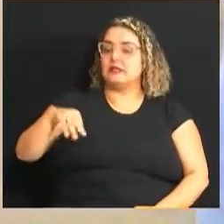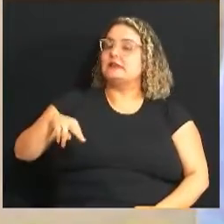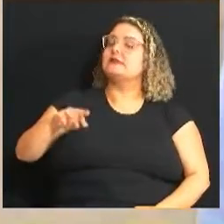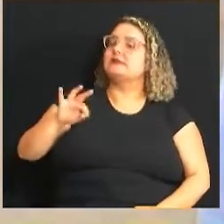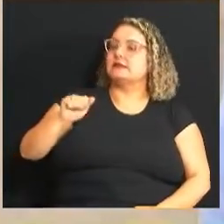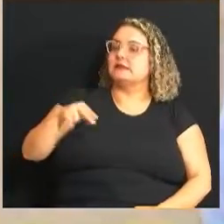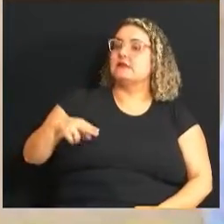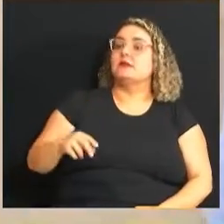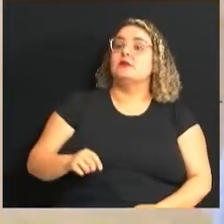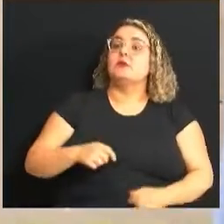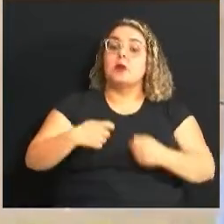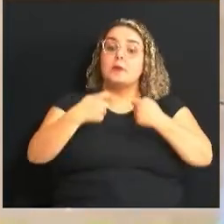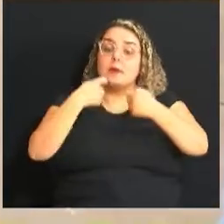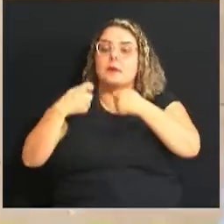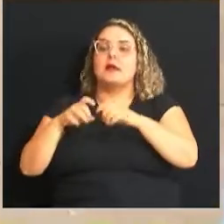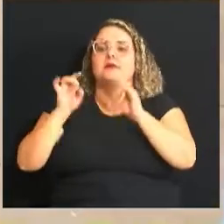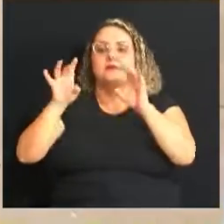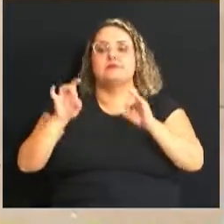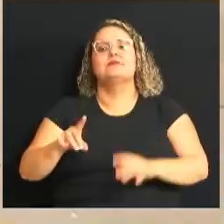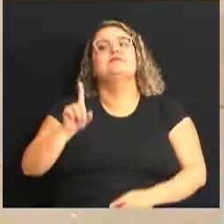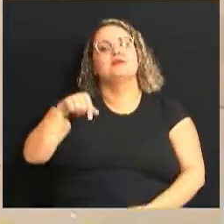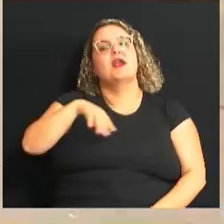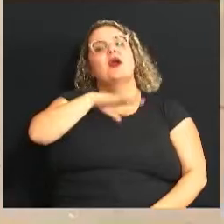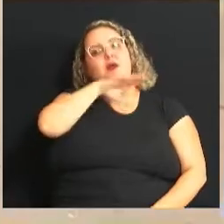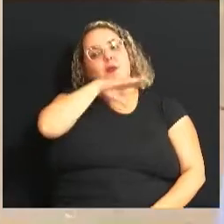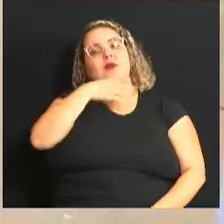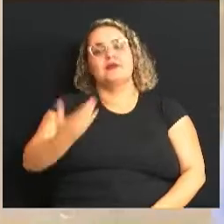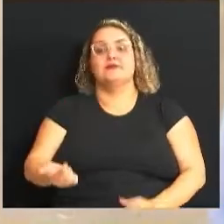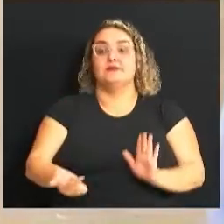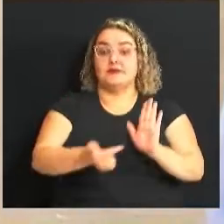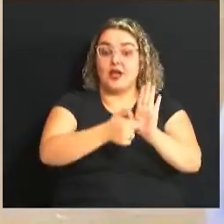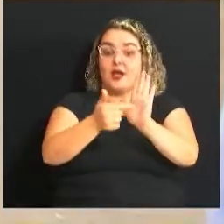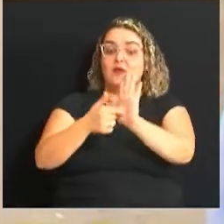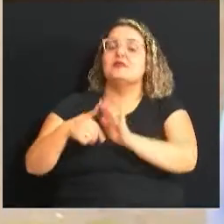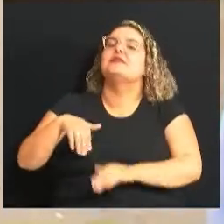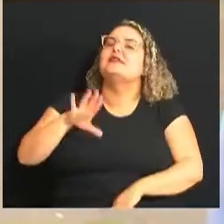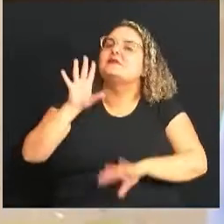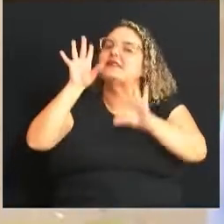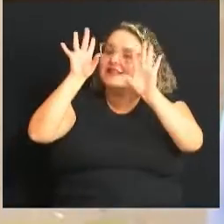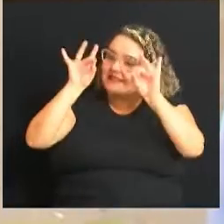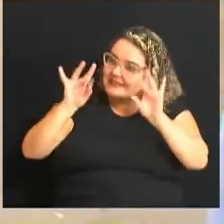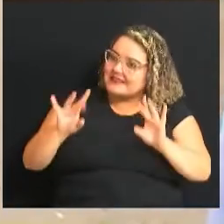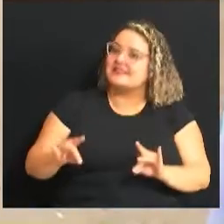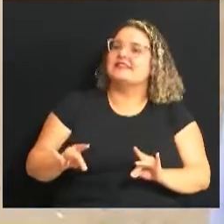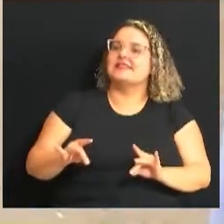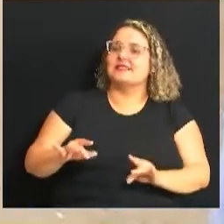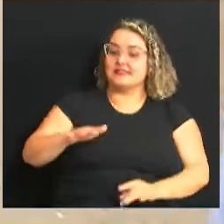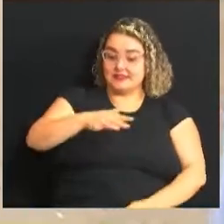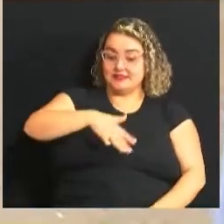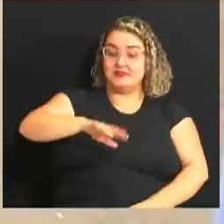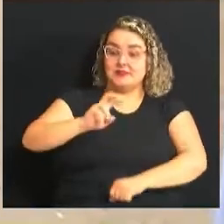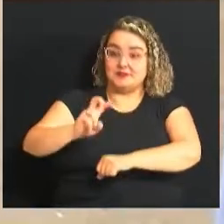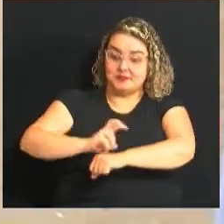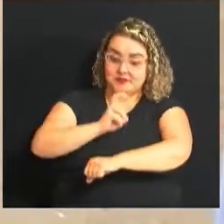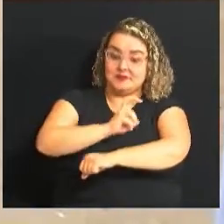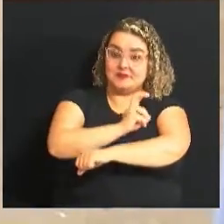matérias especiais para o quadro É o Bicho. A gente vai mostrar mais detalhes aí da parte das cobras. Também visitamos logo pela